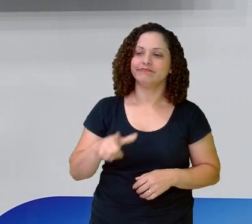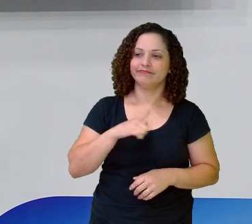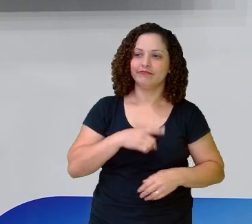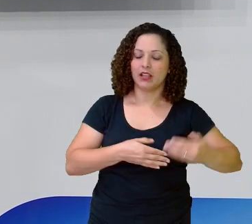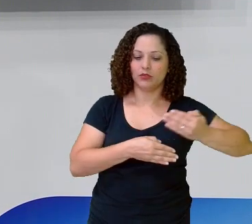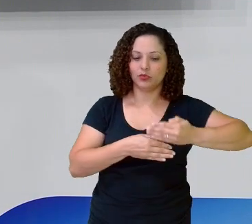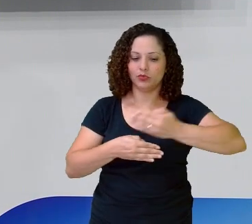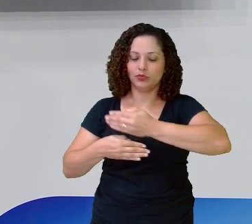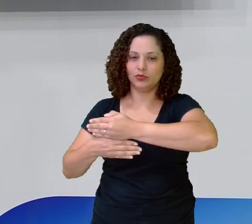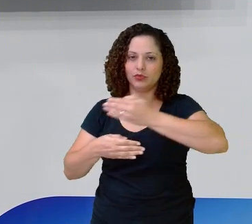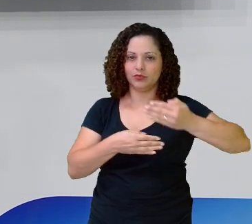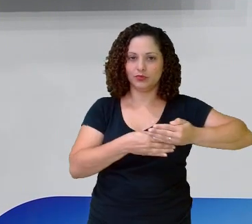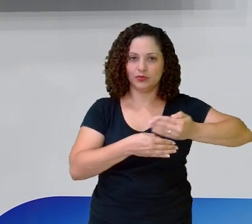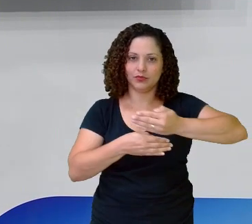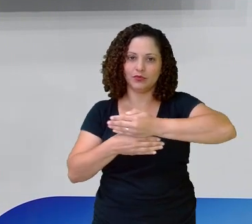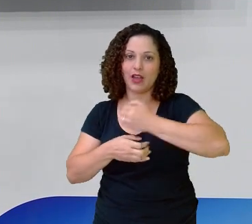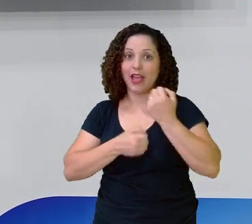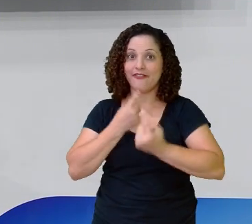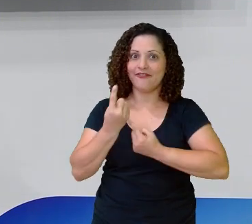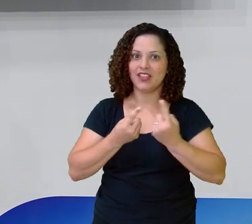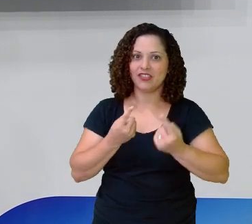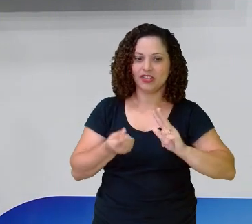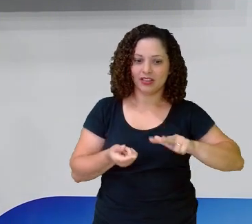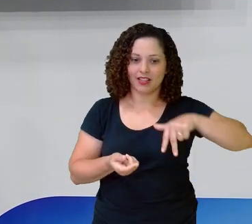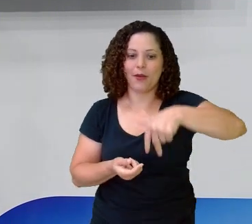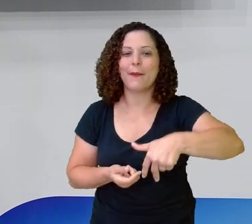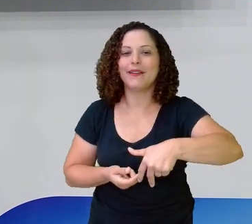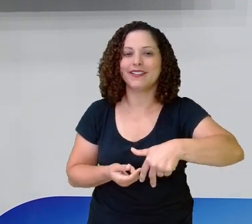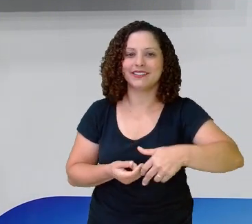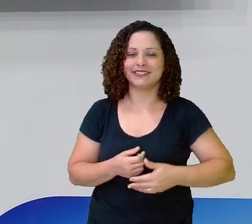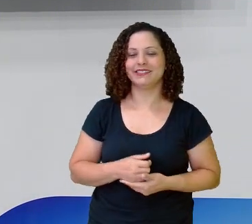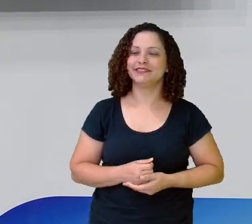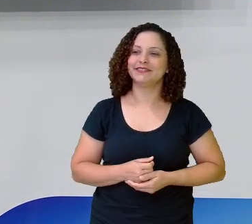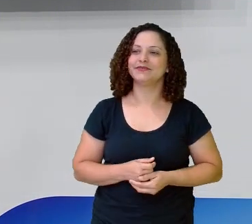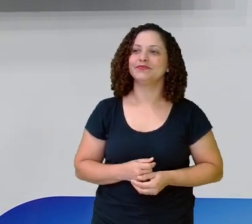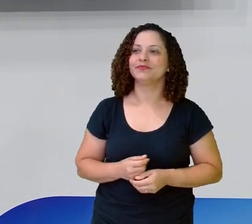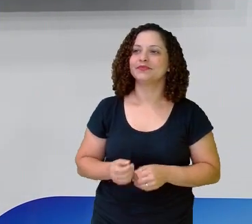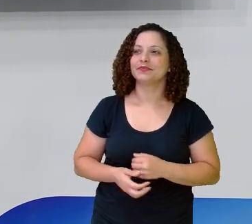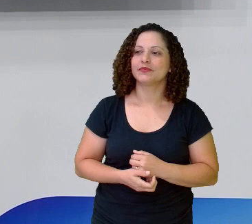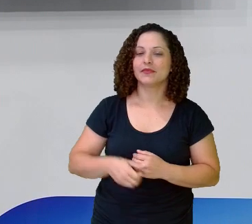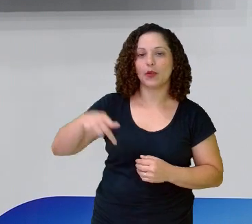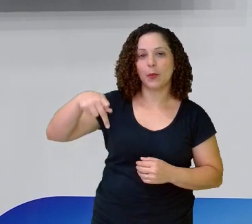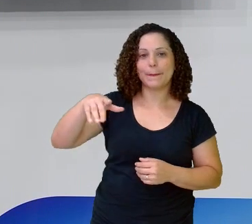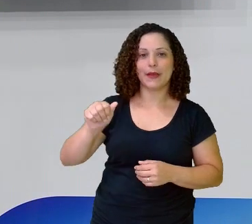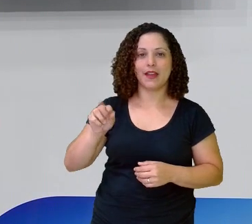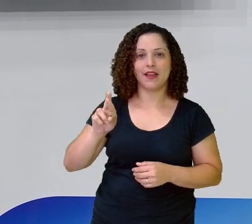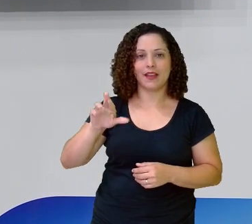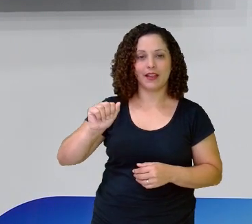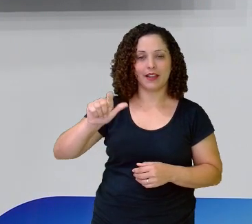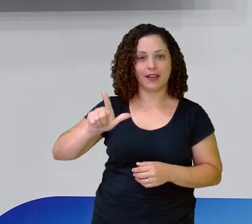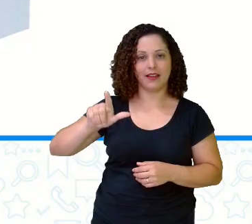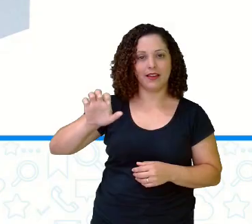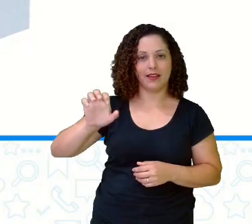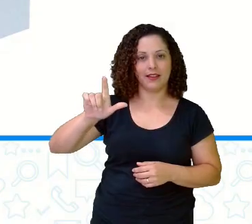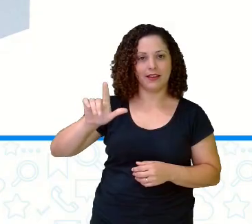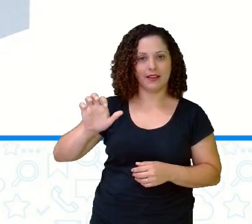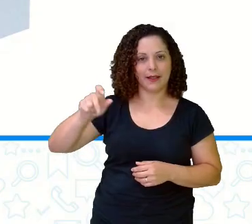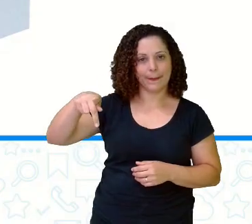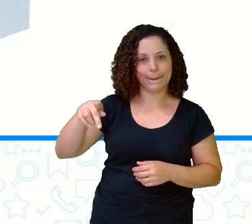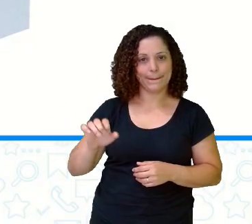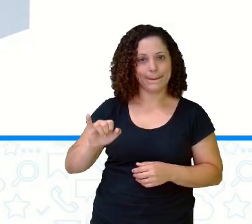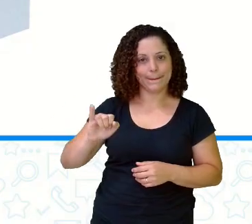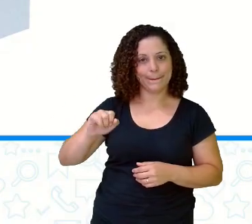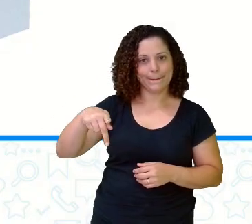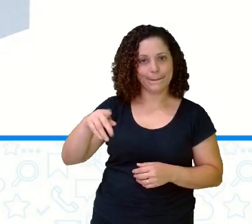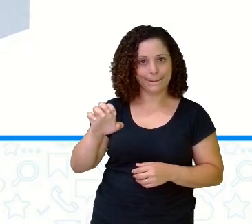a gente até tropeça. Mas vamos lá. Paralelepípedo. uma caixa de sapato,